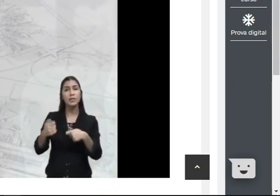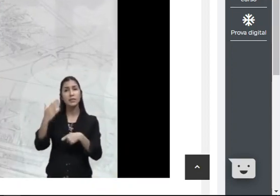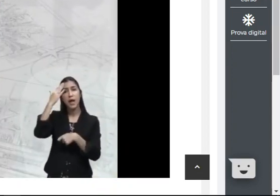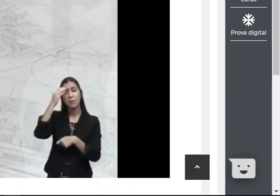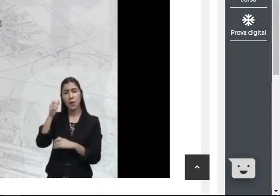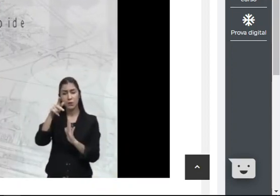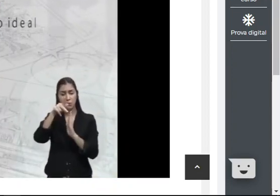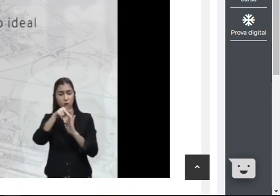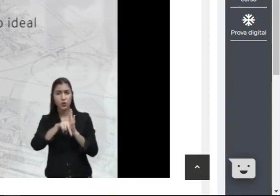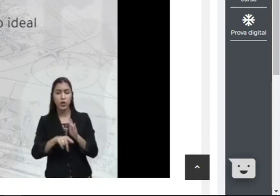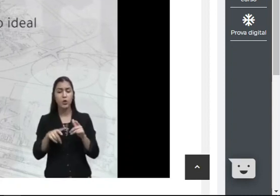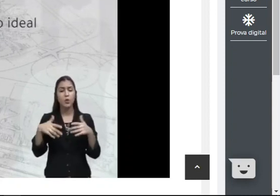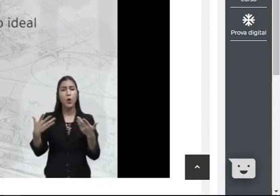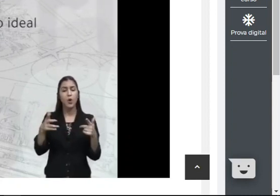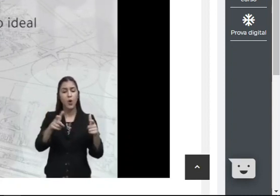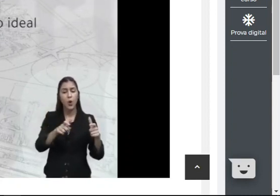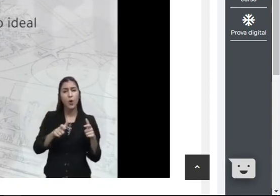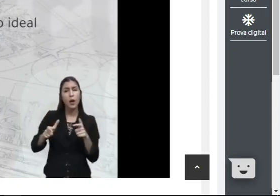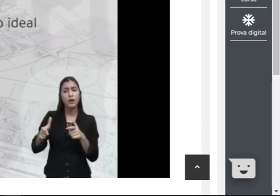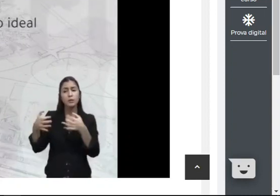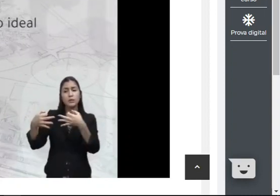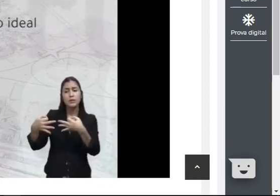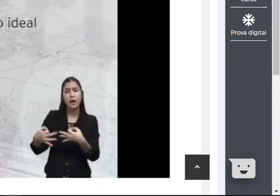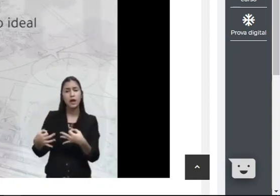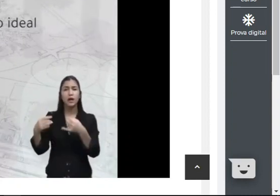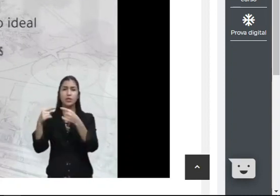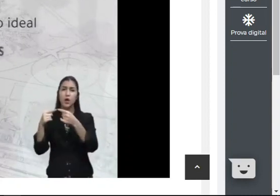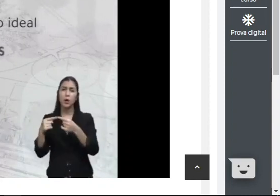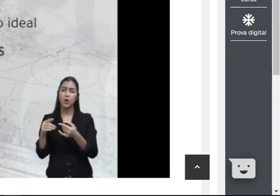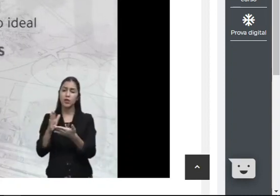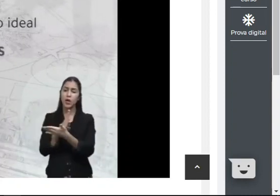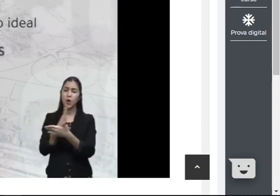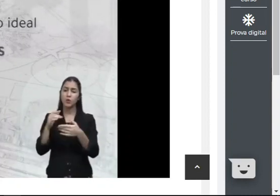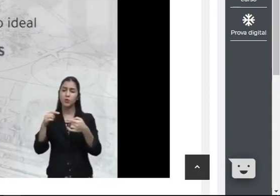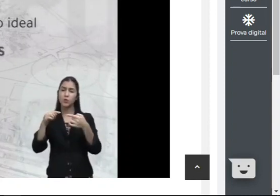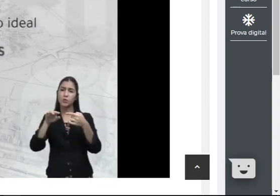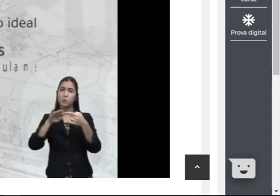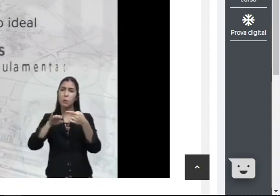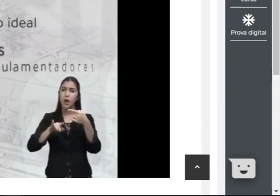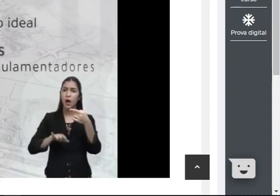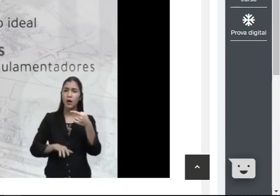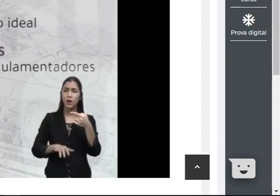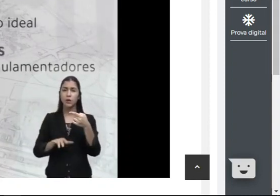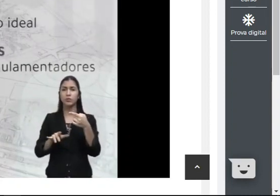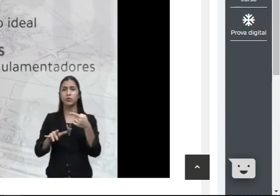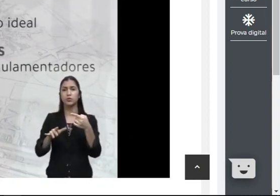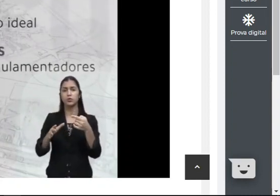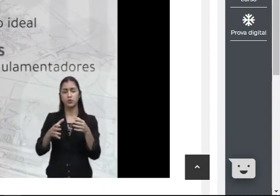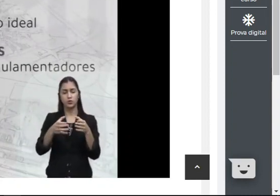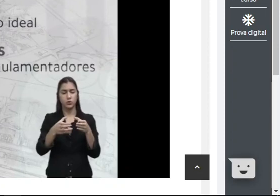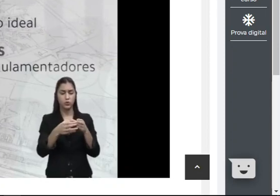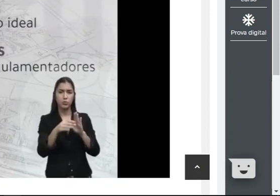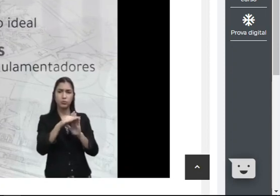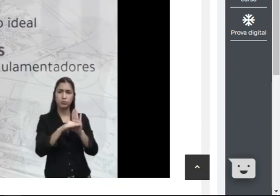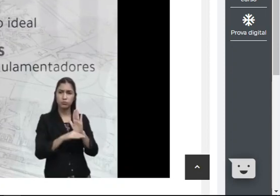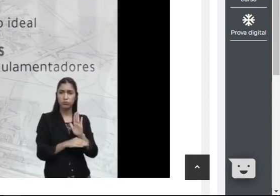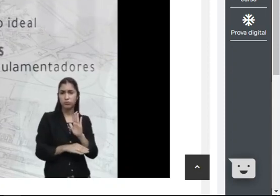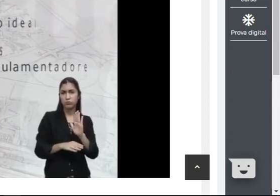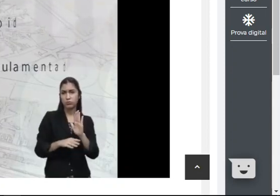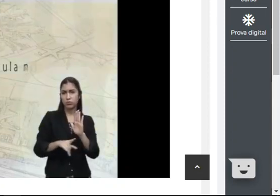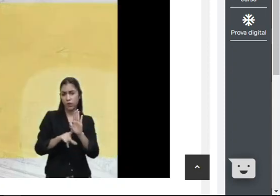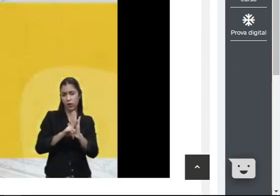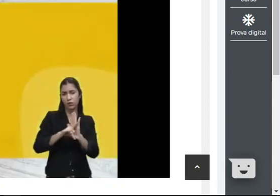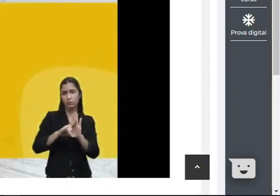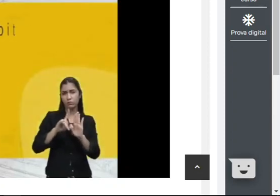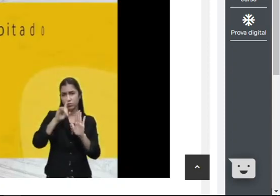em projeto a localização ideal, de acordo com alguns parâmetros estabelecidos por órgãos regulamentadores. Nessa